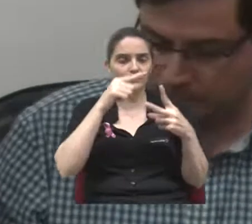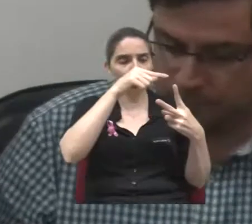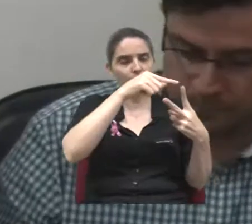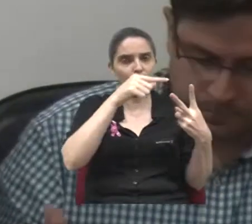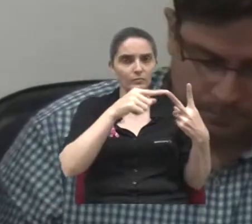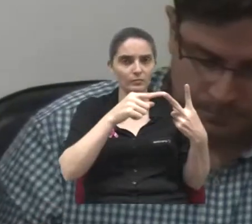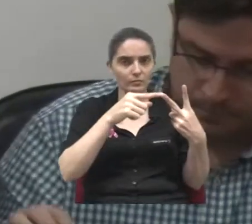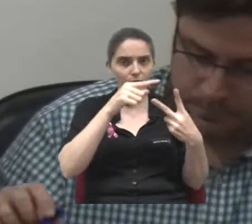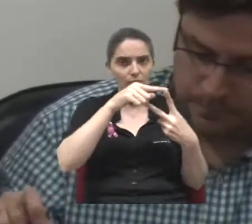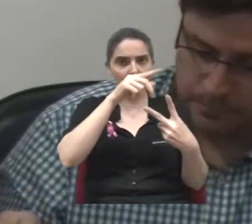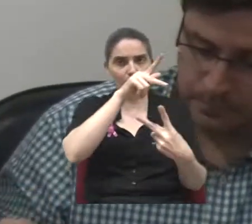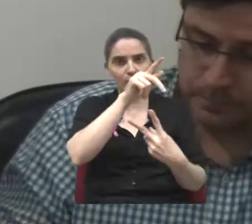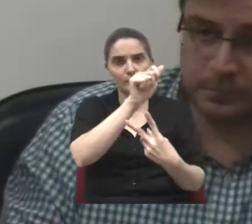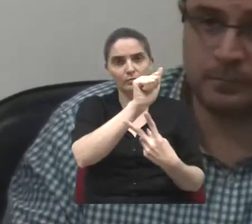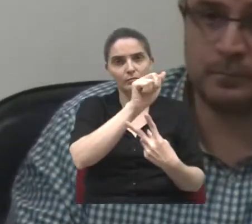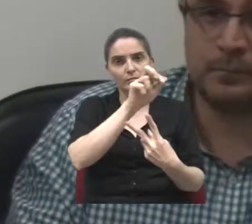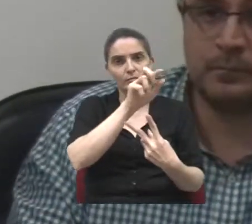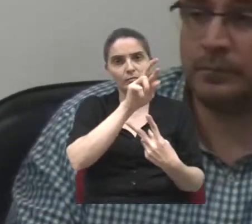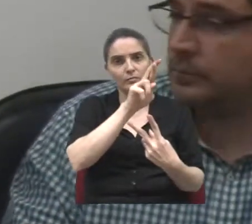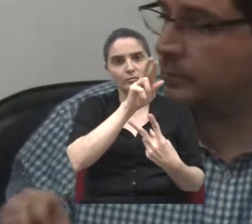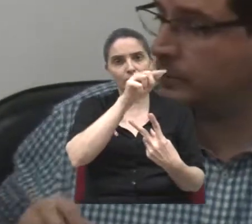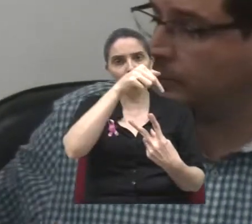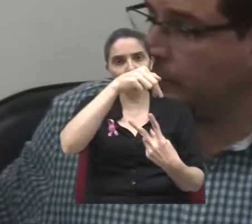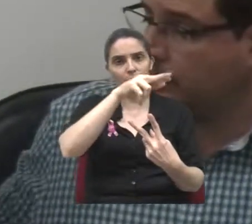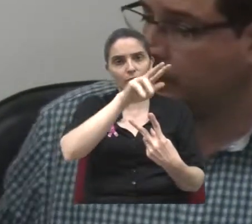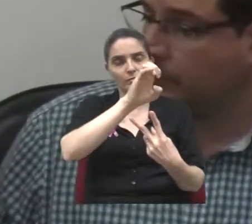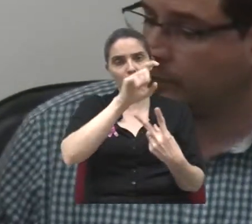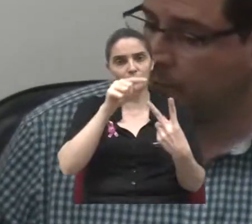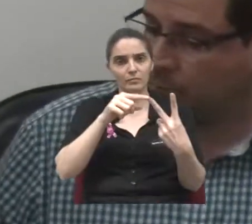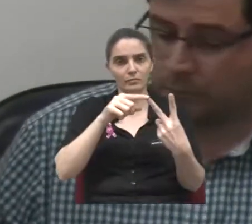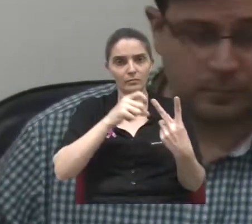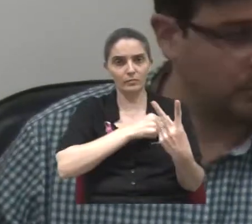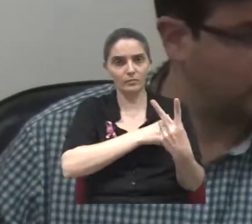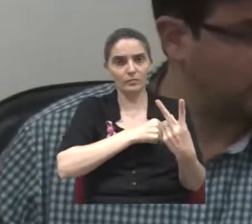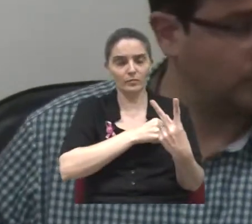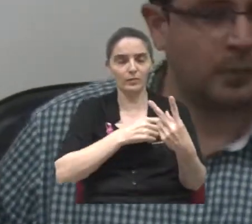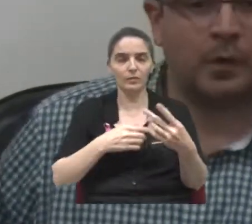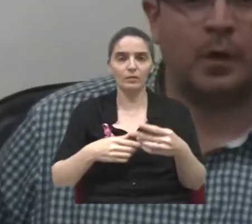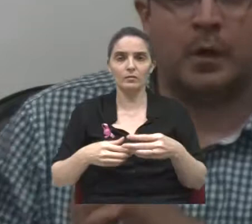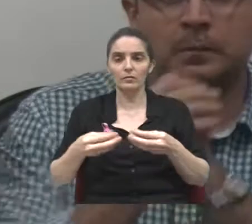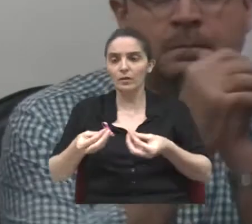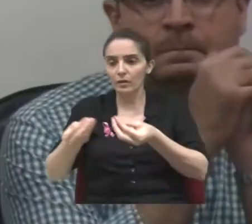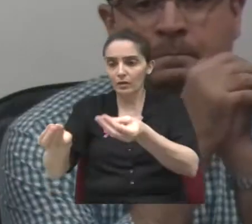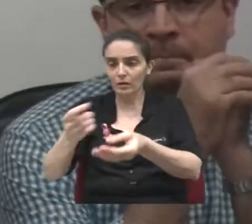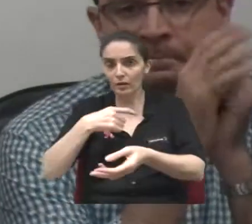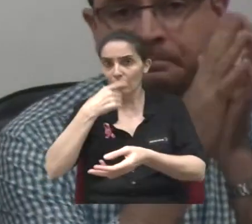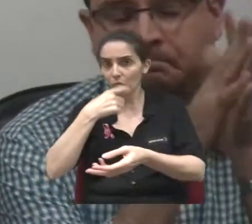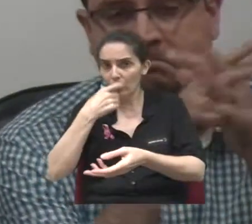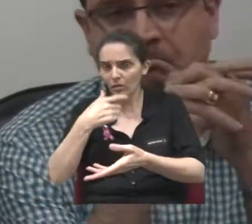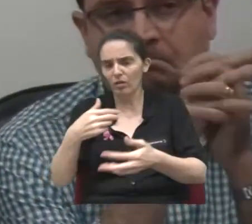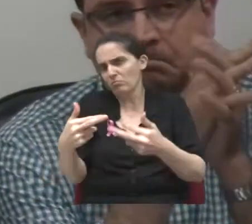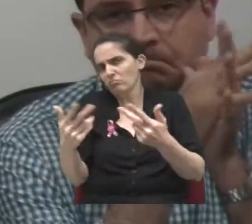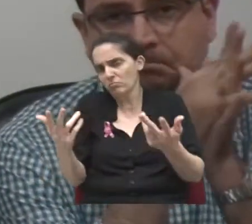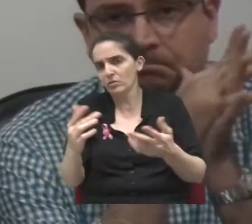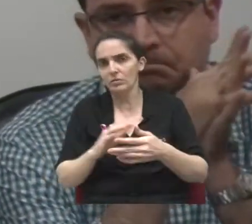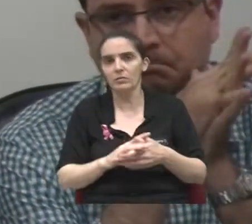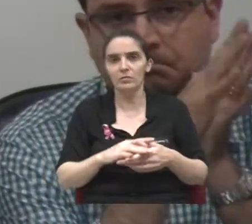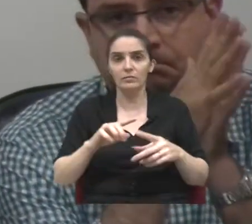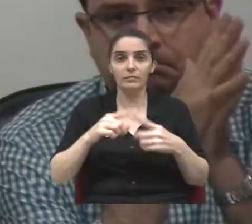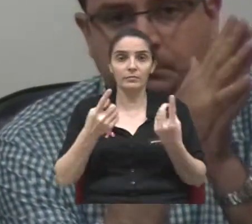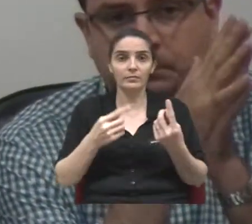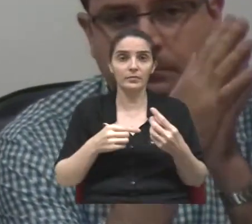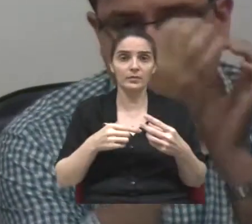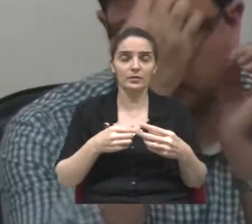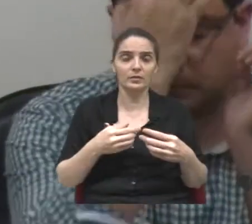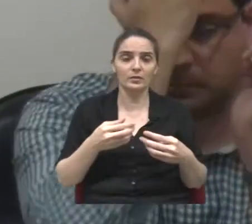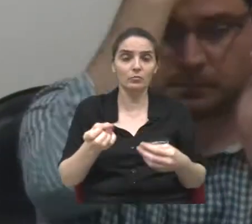Saudade, eles davam bolacha, davam aquela... O que acontece no cemitério novo lá em cima? Tinha muita criança lá, no velório